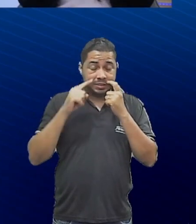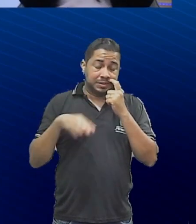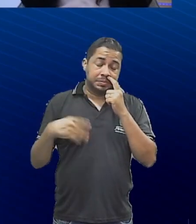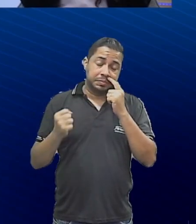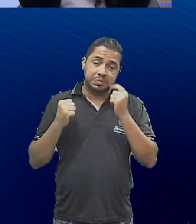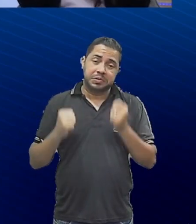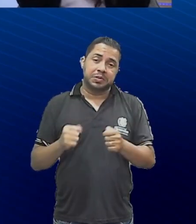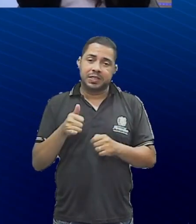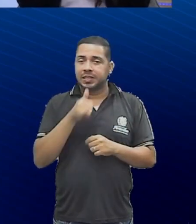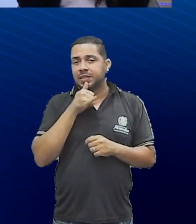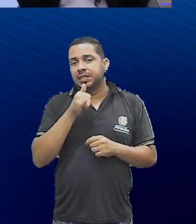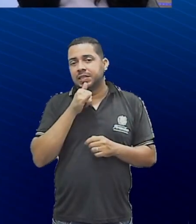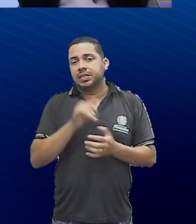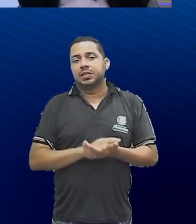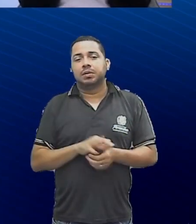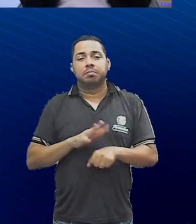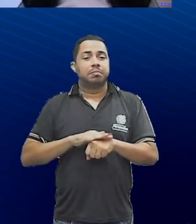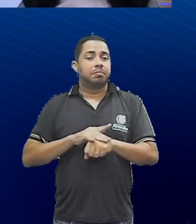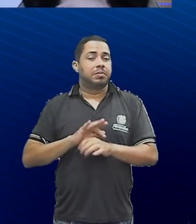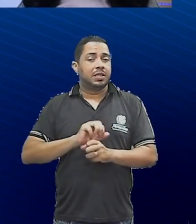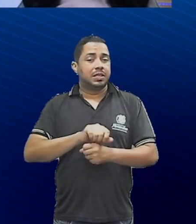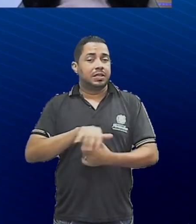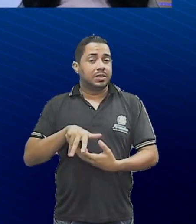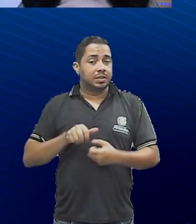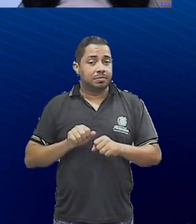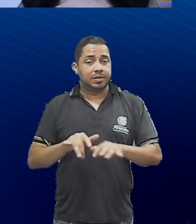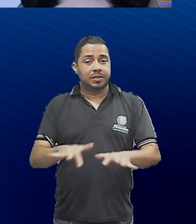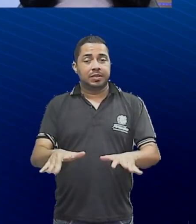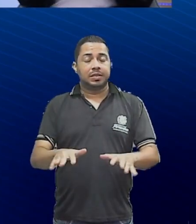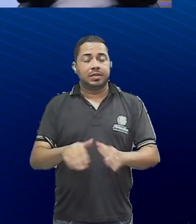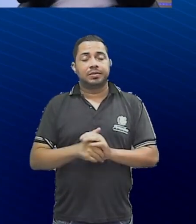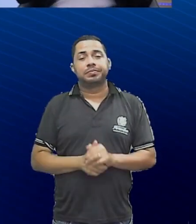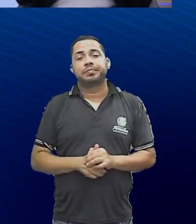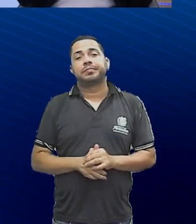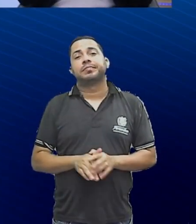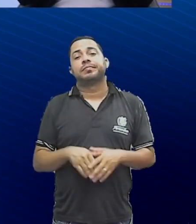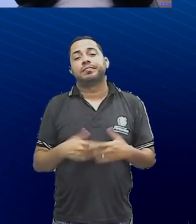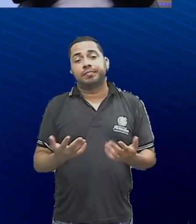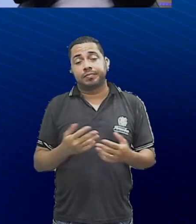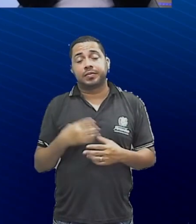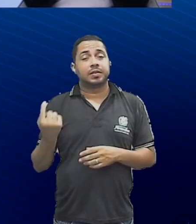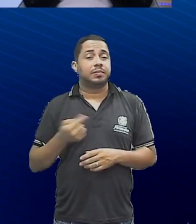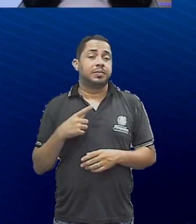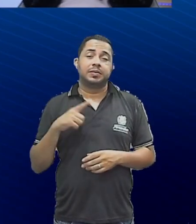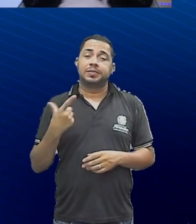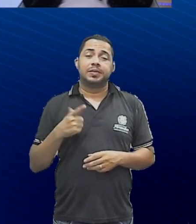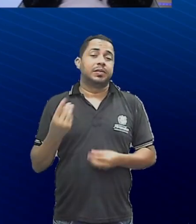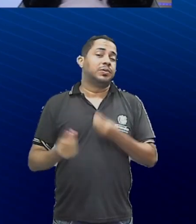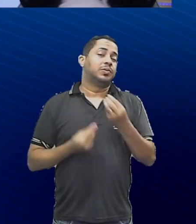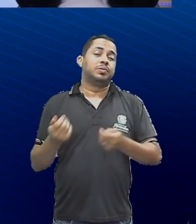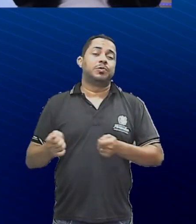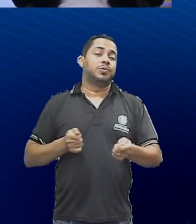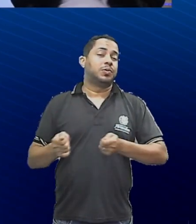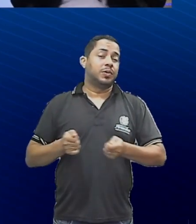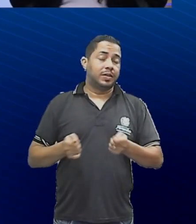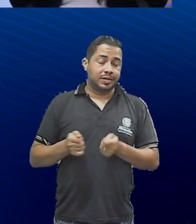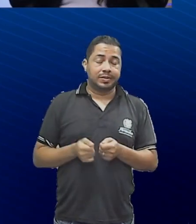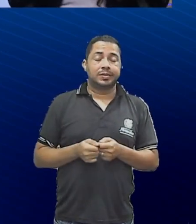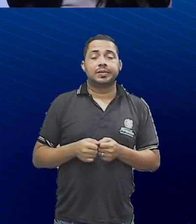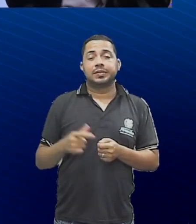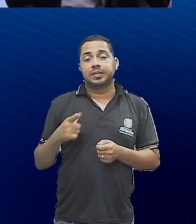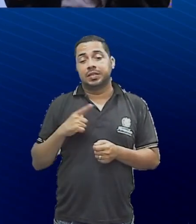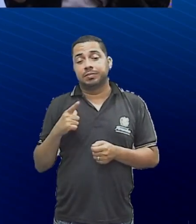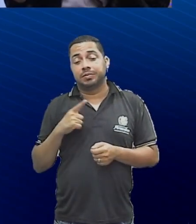pode ser, por exemplo, a pandemia, que ninguém aguardava, né? Isso nós não temos como controlar, nós temos como